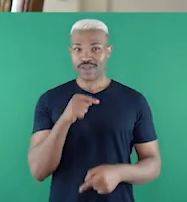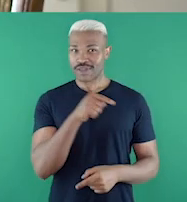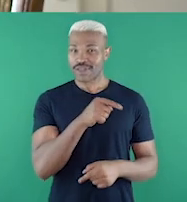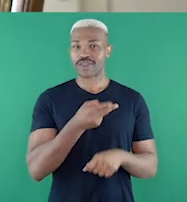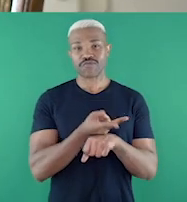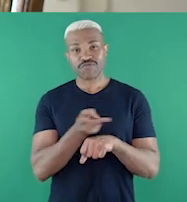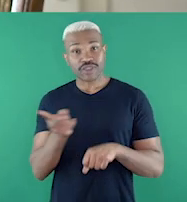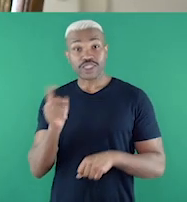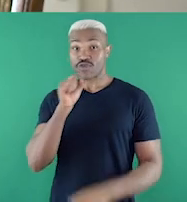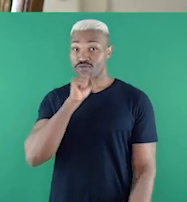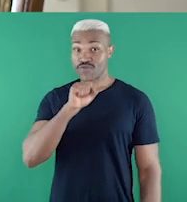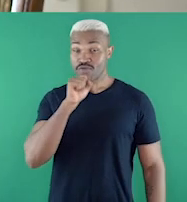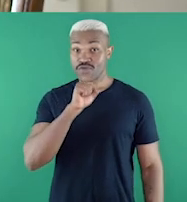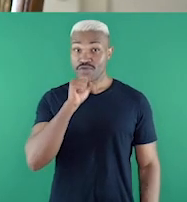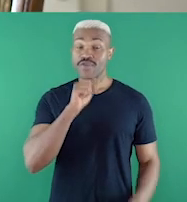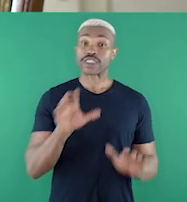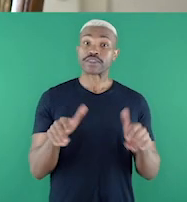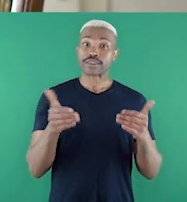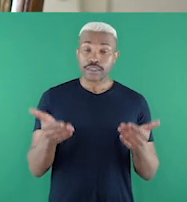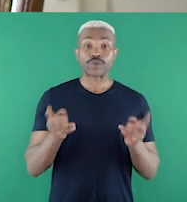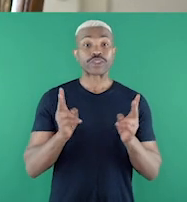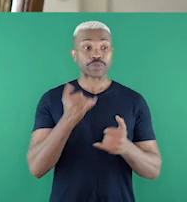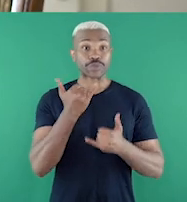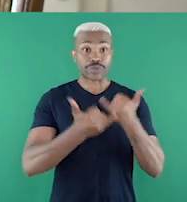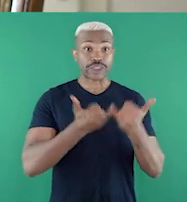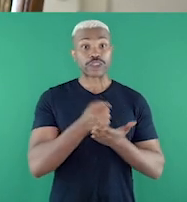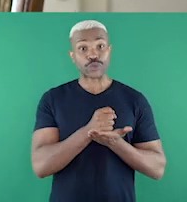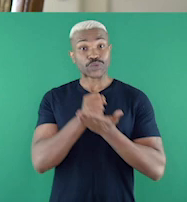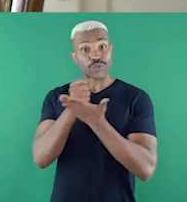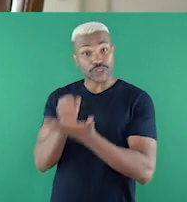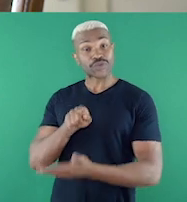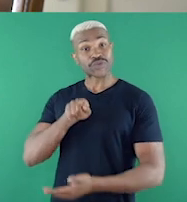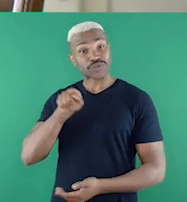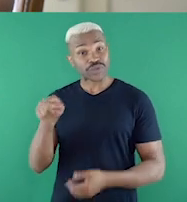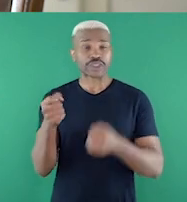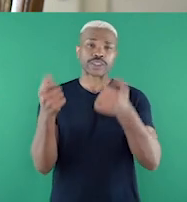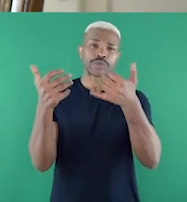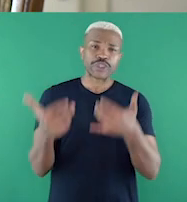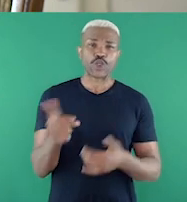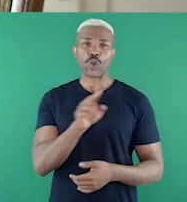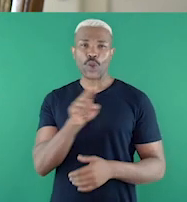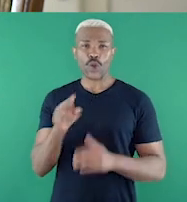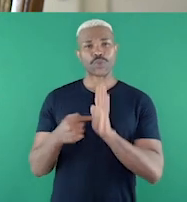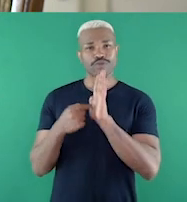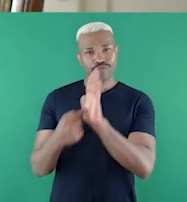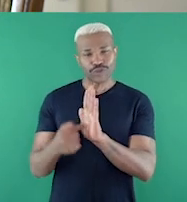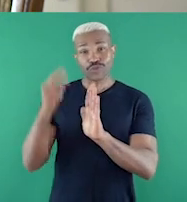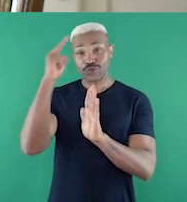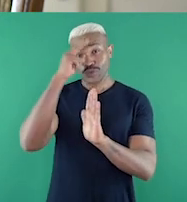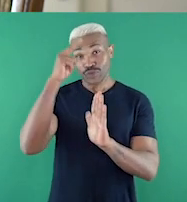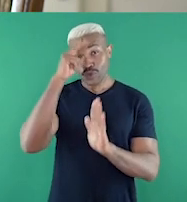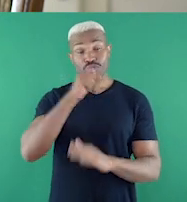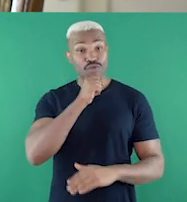a visitar a avó e justamente cada vez que ele leva brinquedos, que ele vai falando seu nome, a história